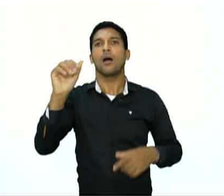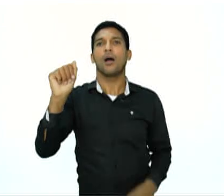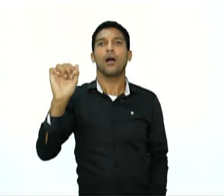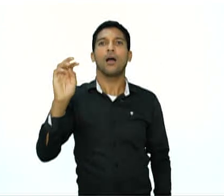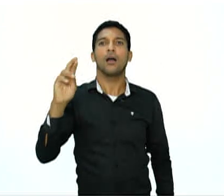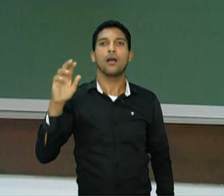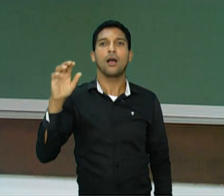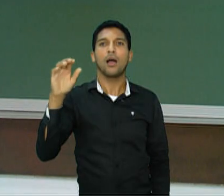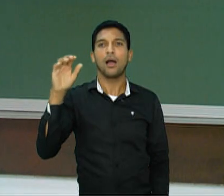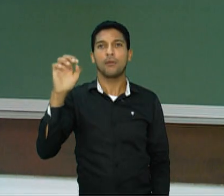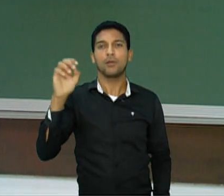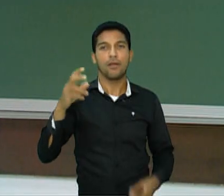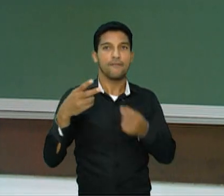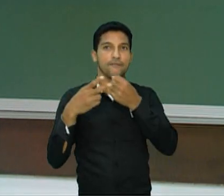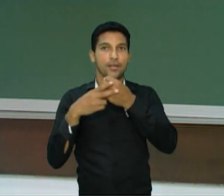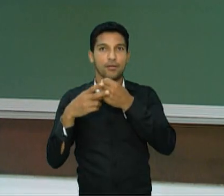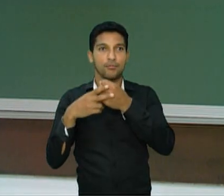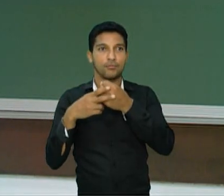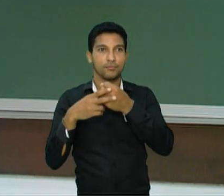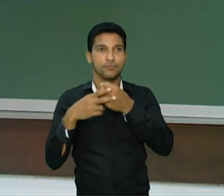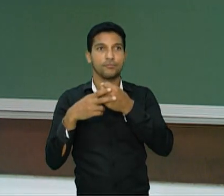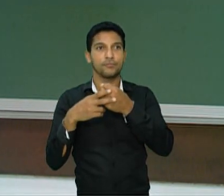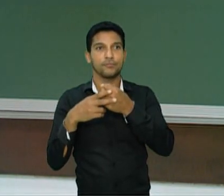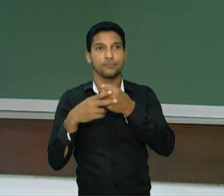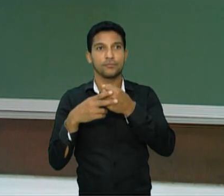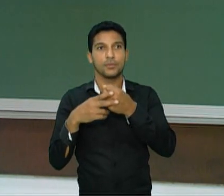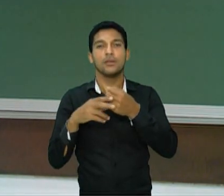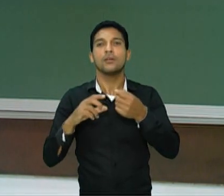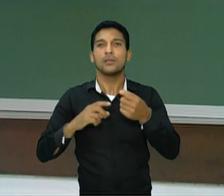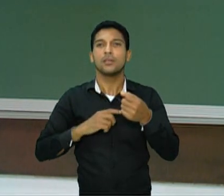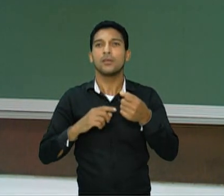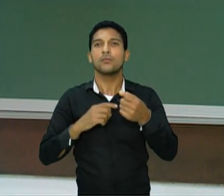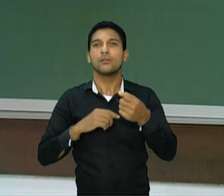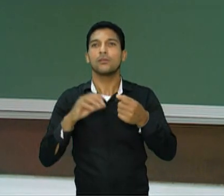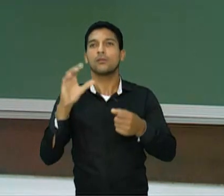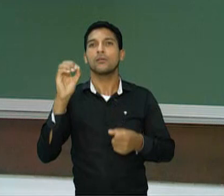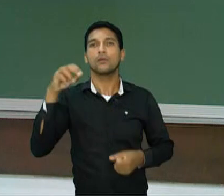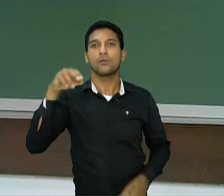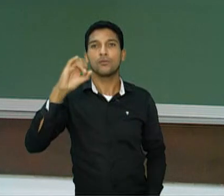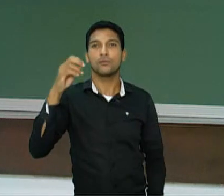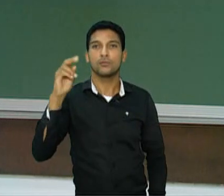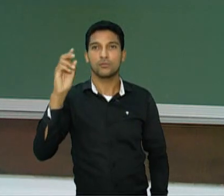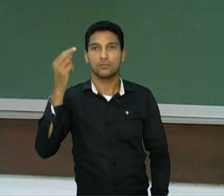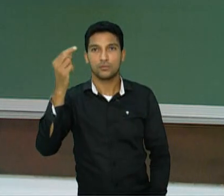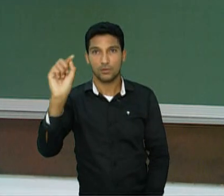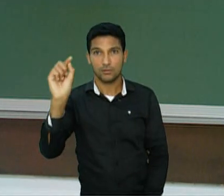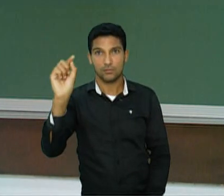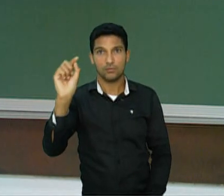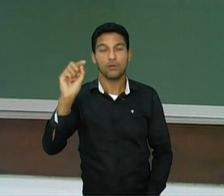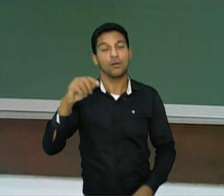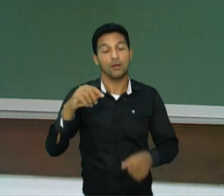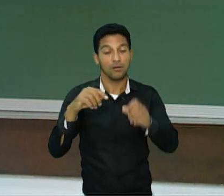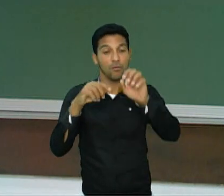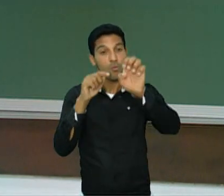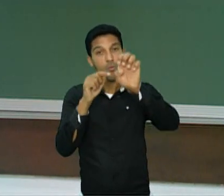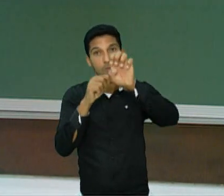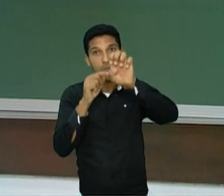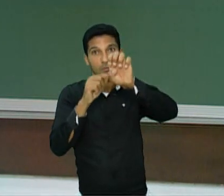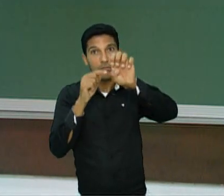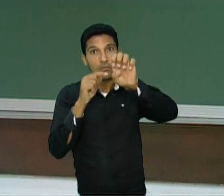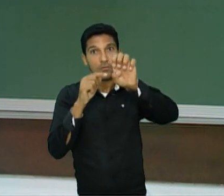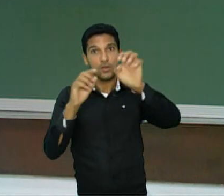meio? Tem. É o E. O E é conjunção coordenativa, a gente já aprendeu isso em outros momentos. Então,